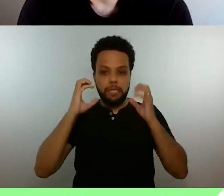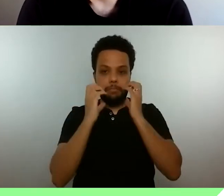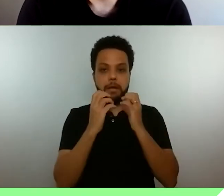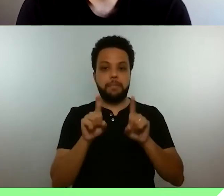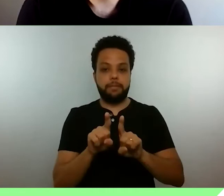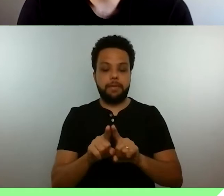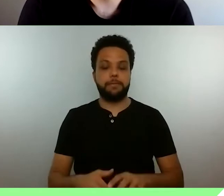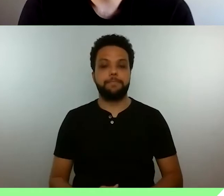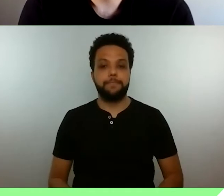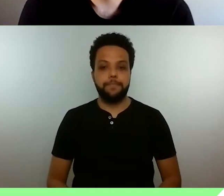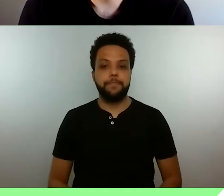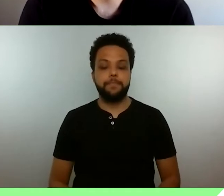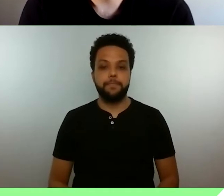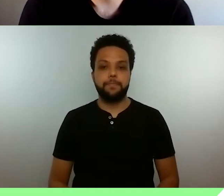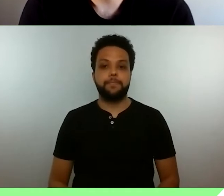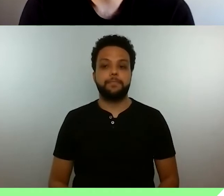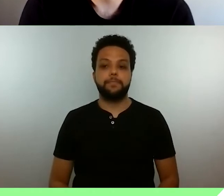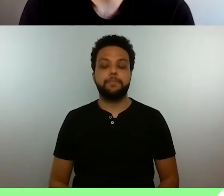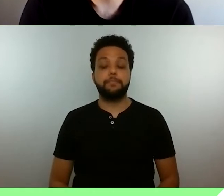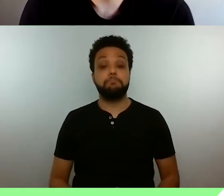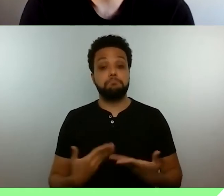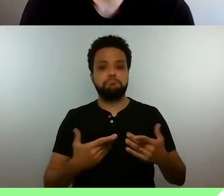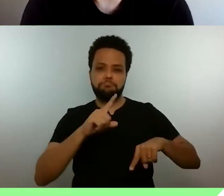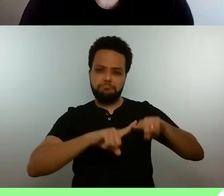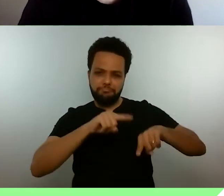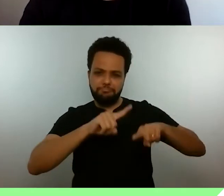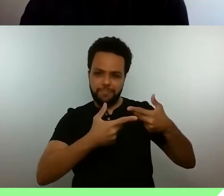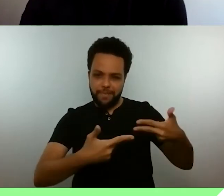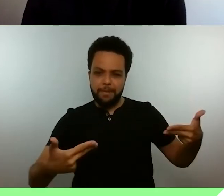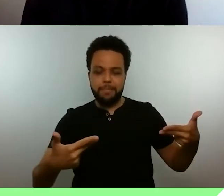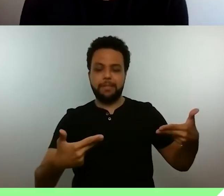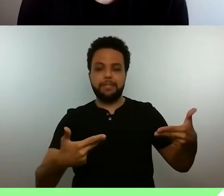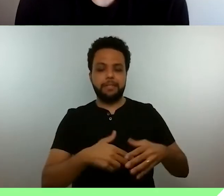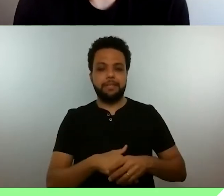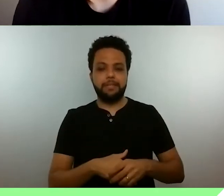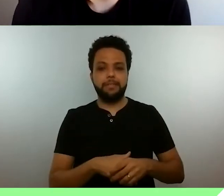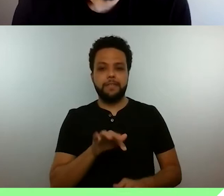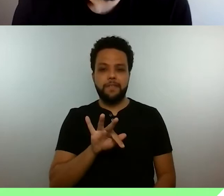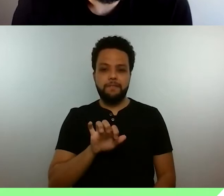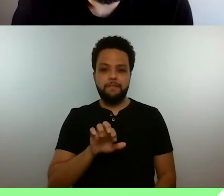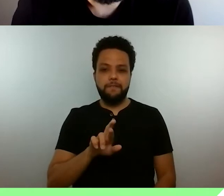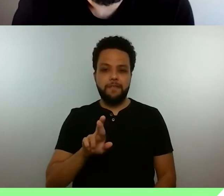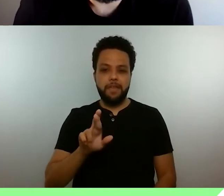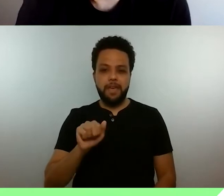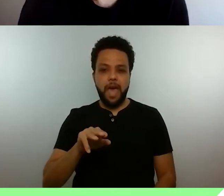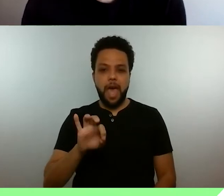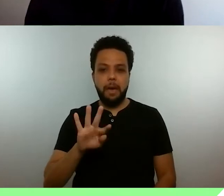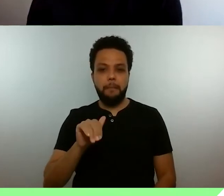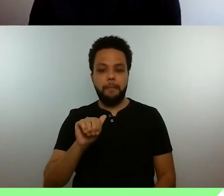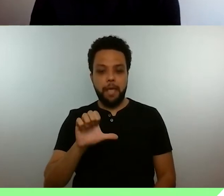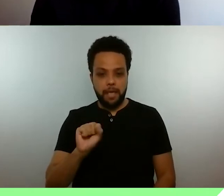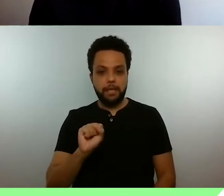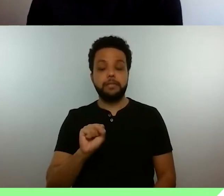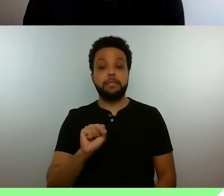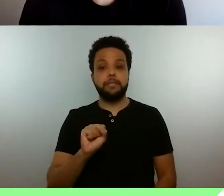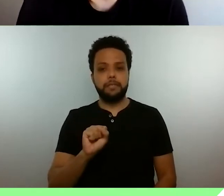Bom, essas ferramentas, eu percebo que assim, também como leigo, né, não uma pessoa, não